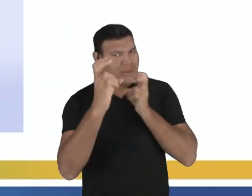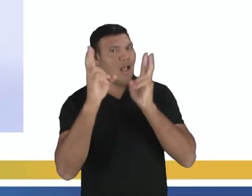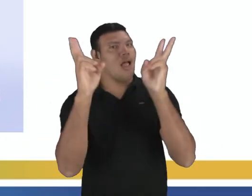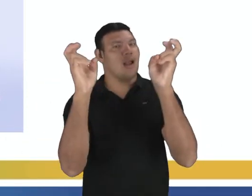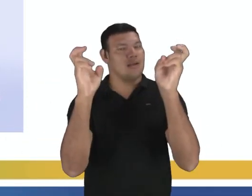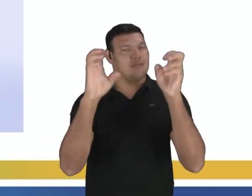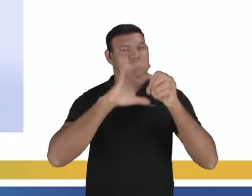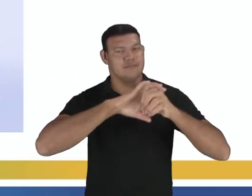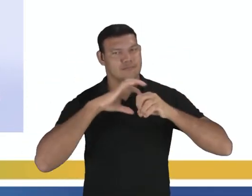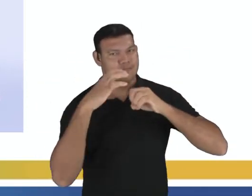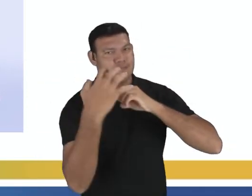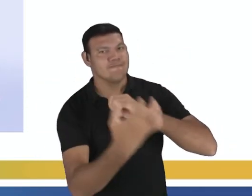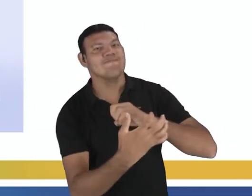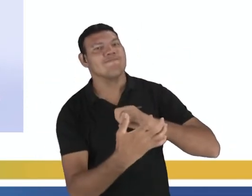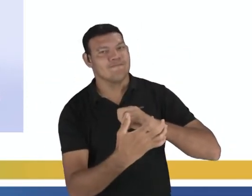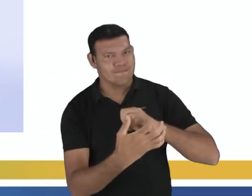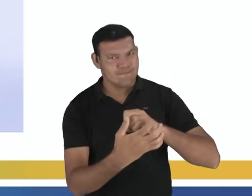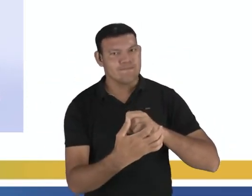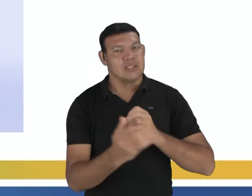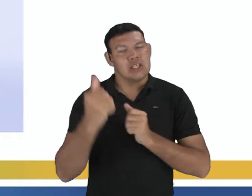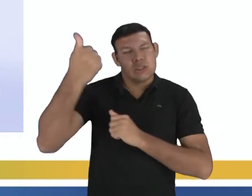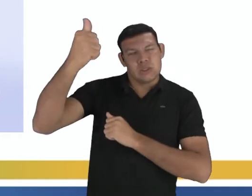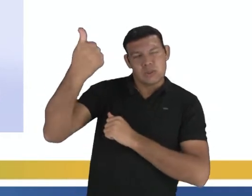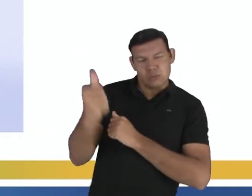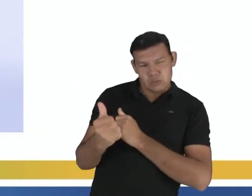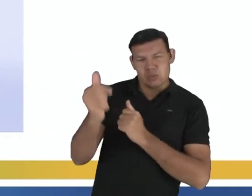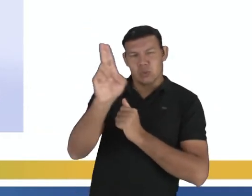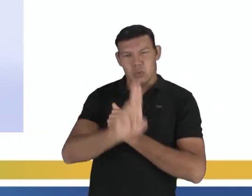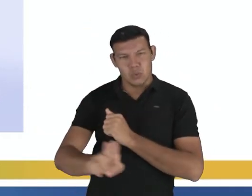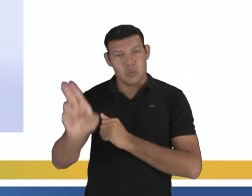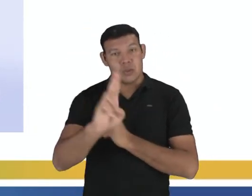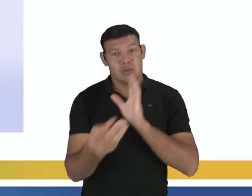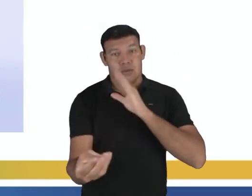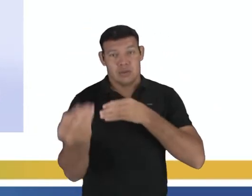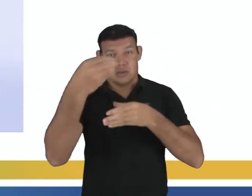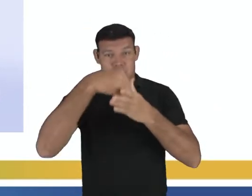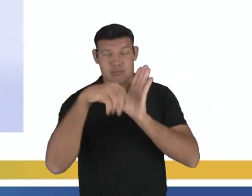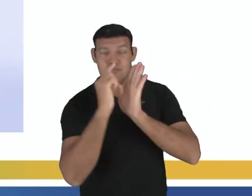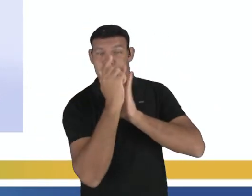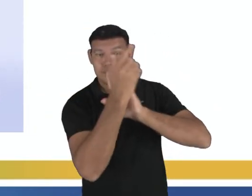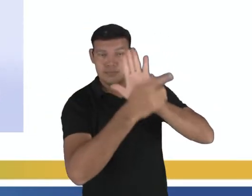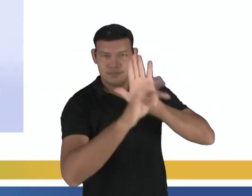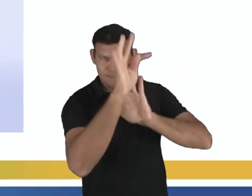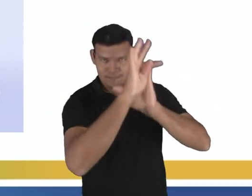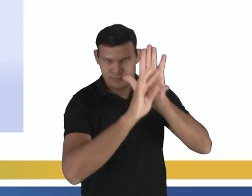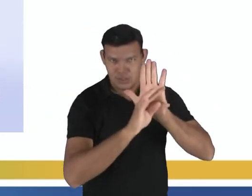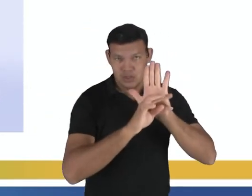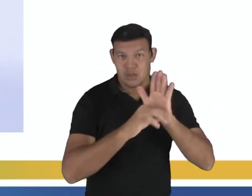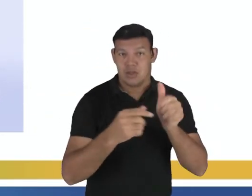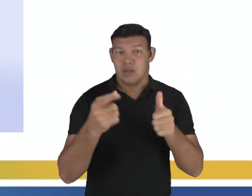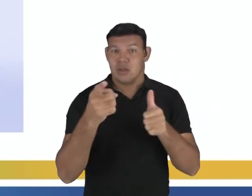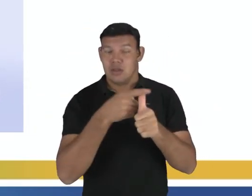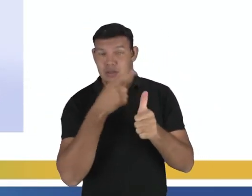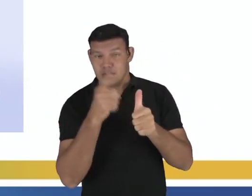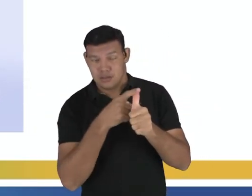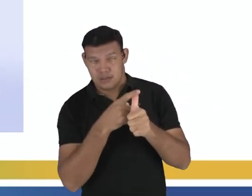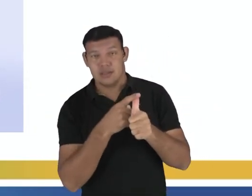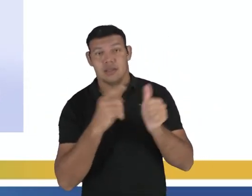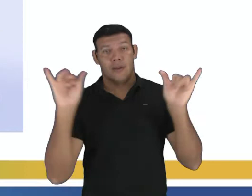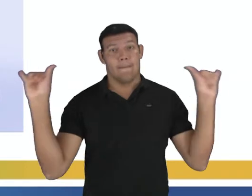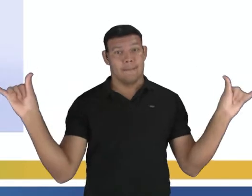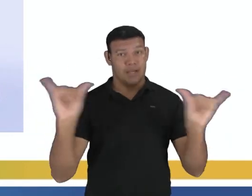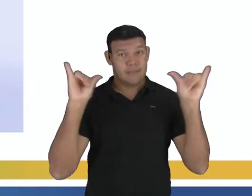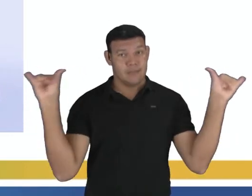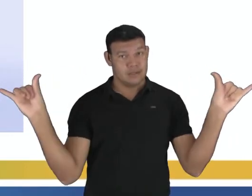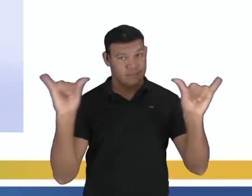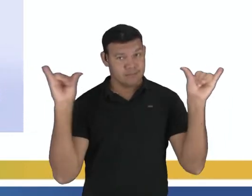tema coronavírus está sendo trabalhado neste gênero textual. No primeiro texto, nós tínhamos uma notícia e